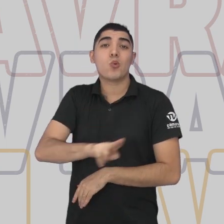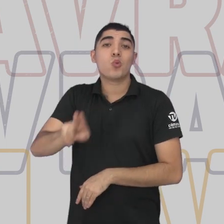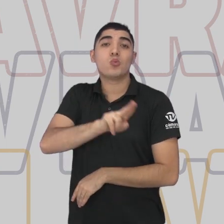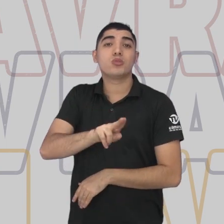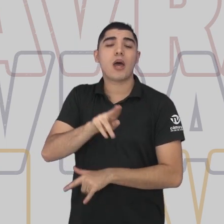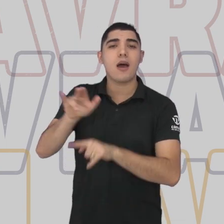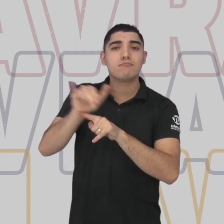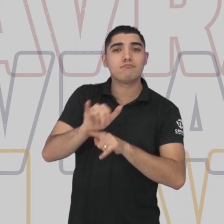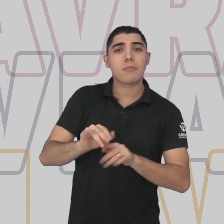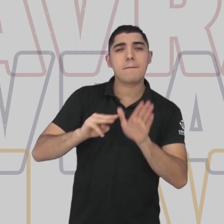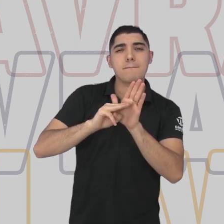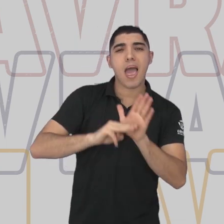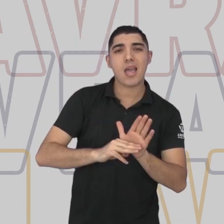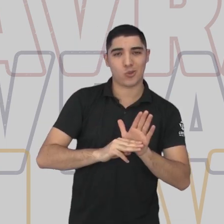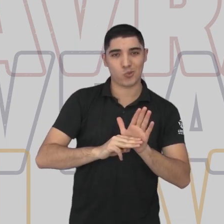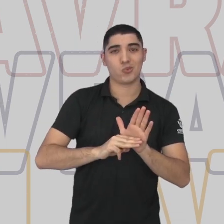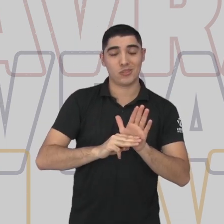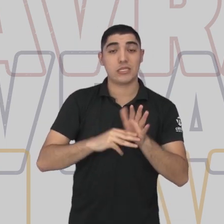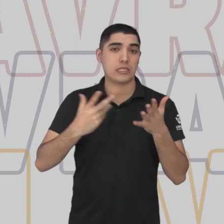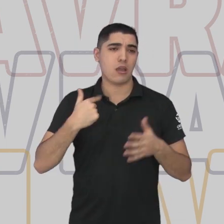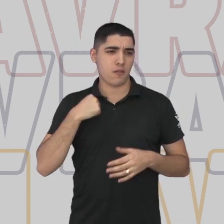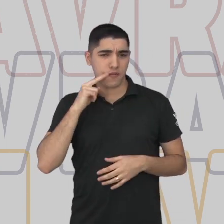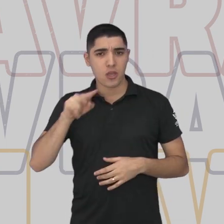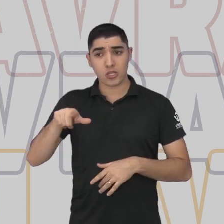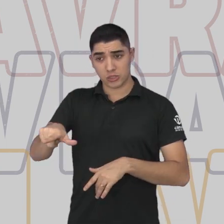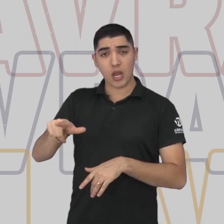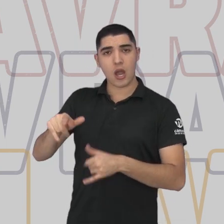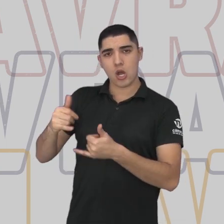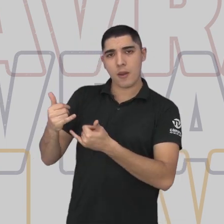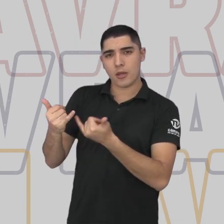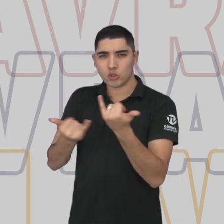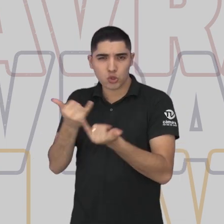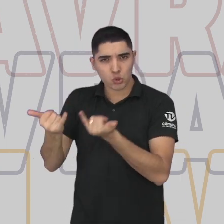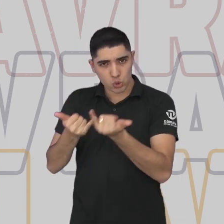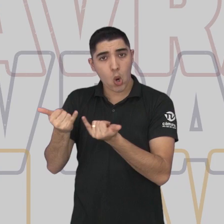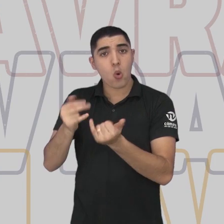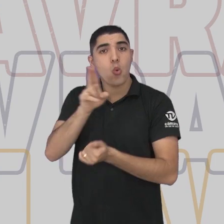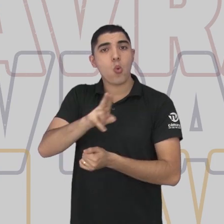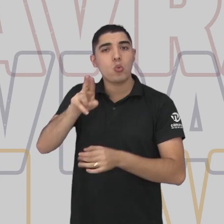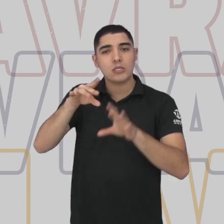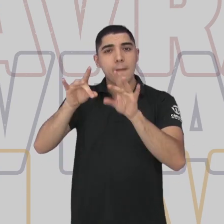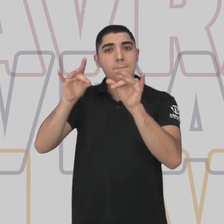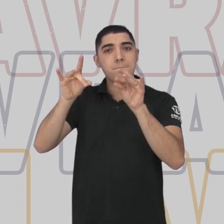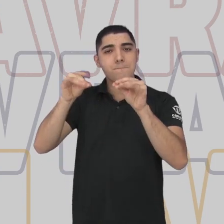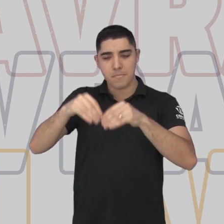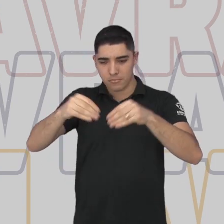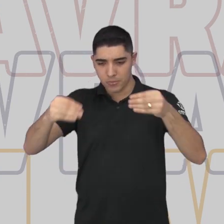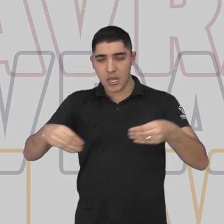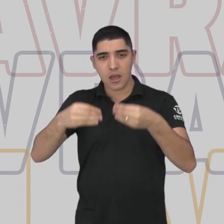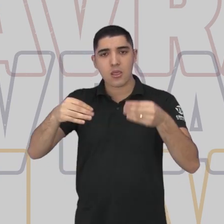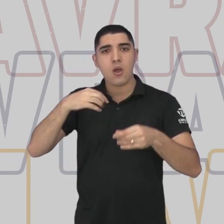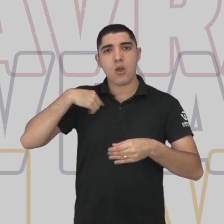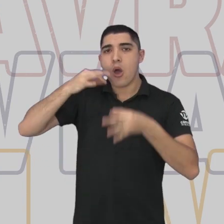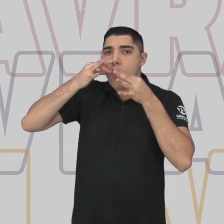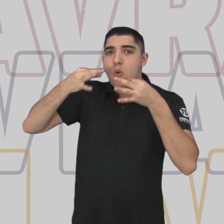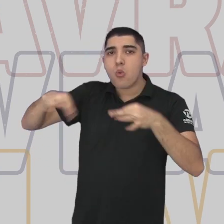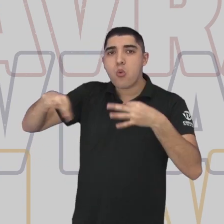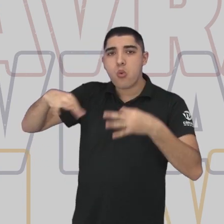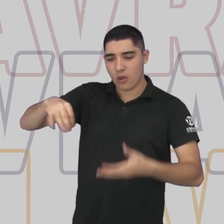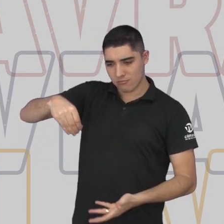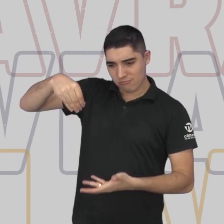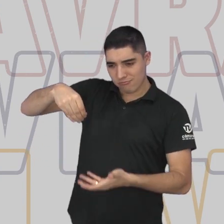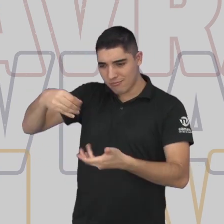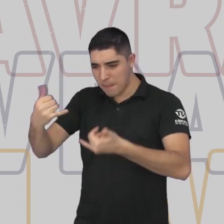o professor pode utilizar um método. A gente já viu jogos, né, com paninhos, né? A pessoa faz um paninho, faz